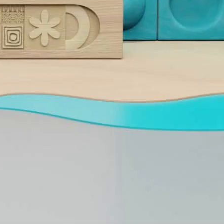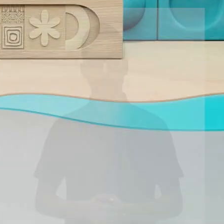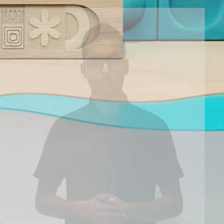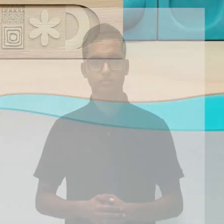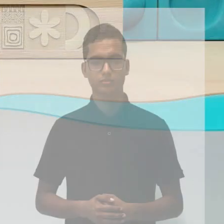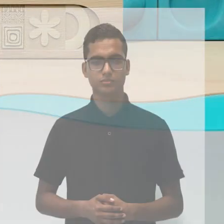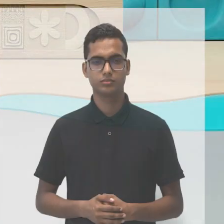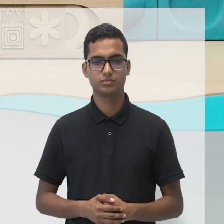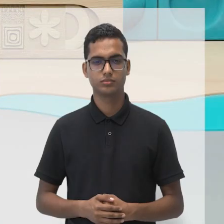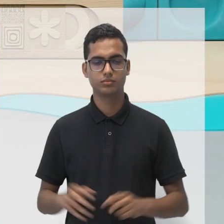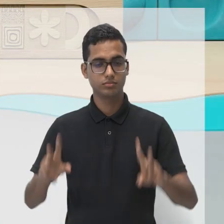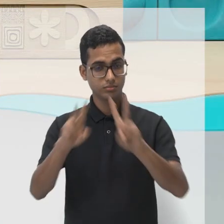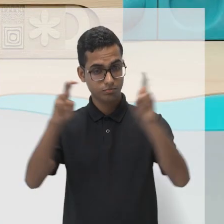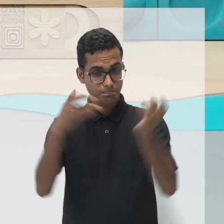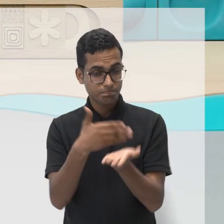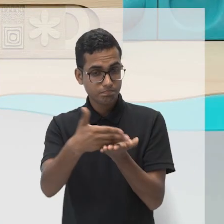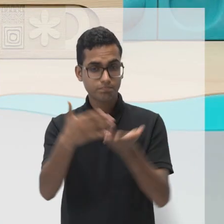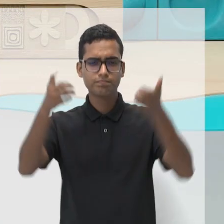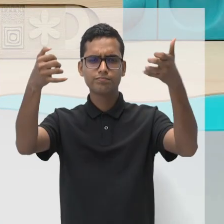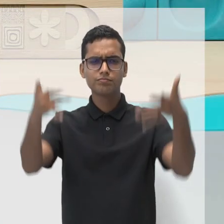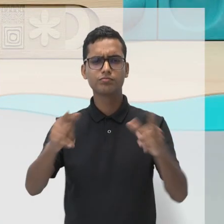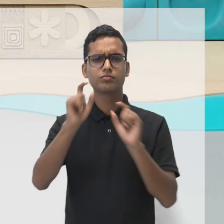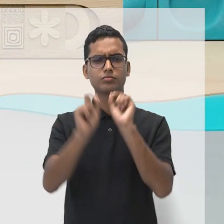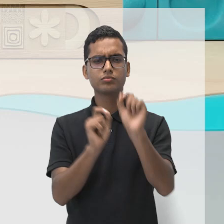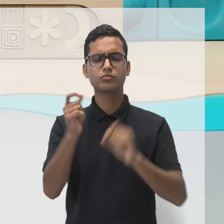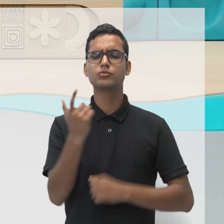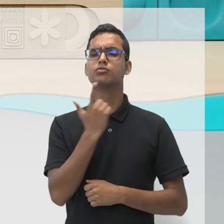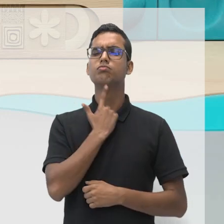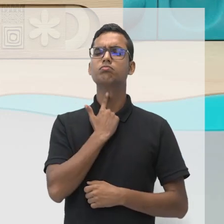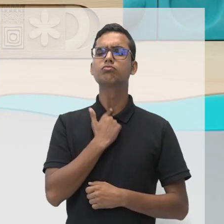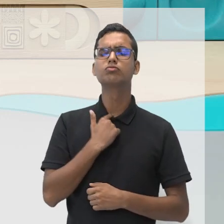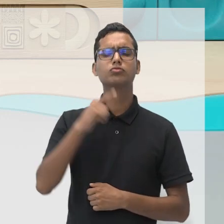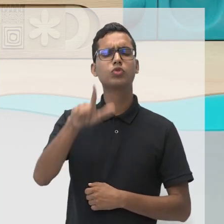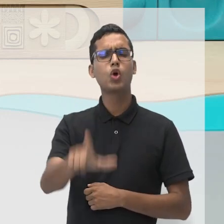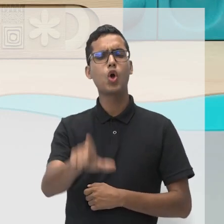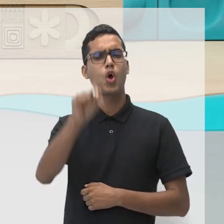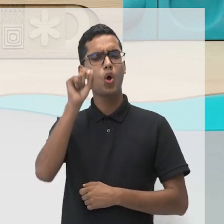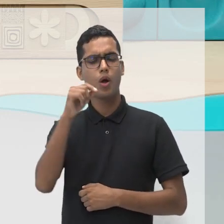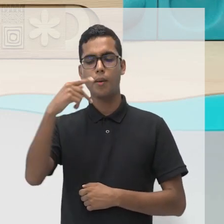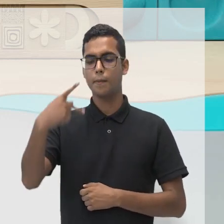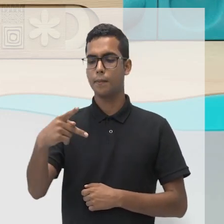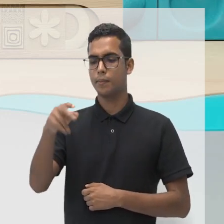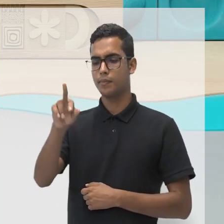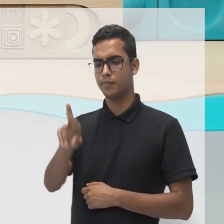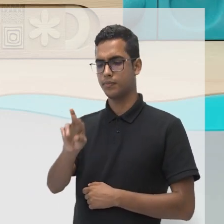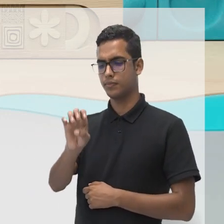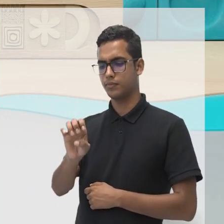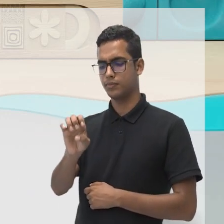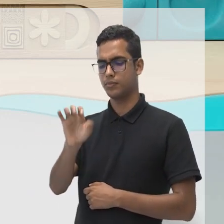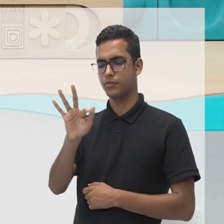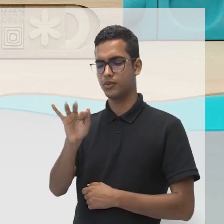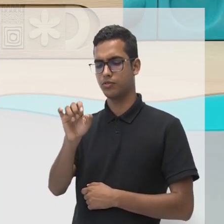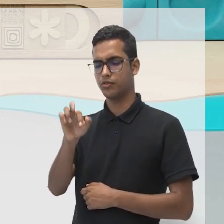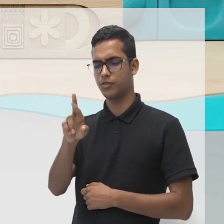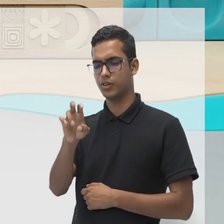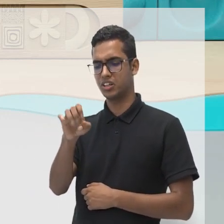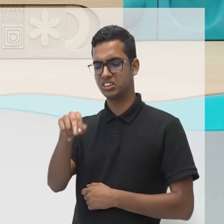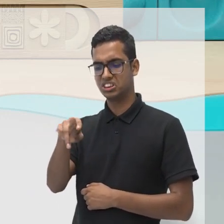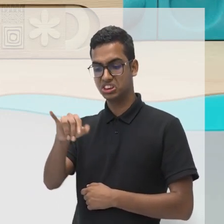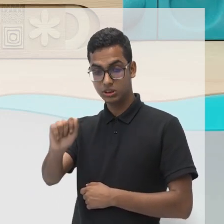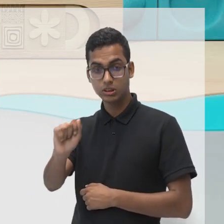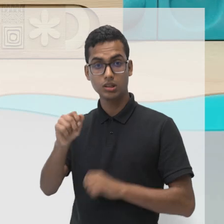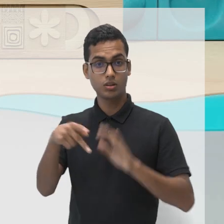Então, o tema da nossa aula de hoje, de início, nós vamos falar sobre preferências, utilizando aquele verbo que nós já conhecemos,